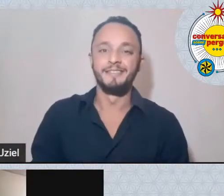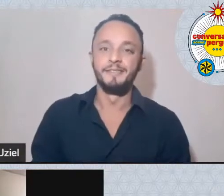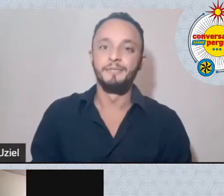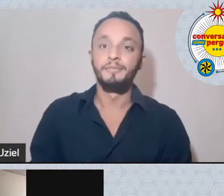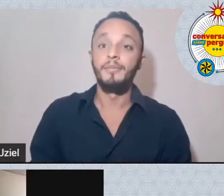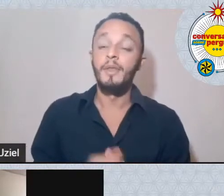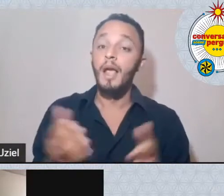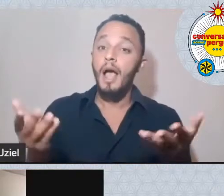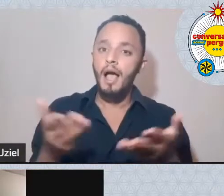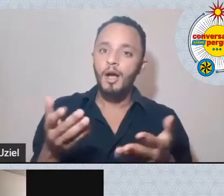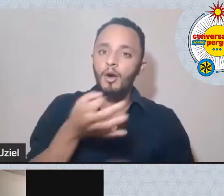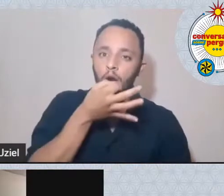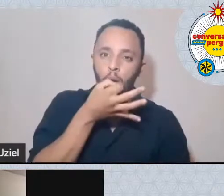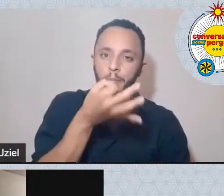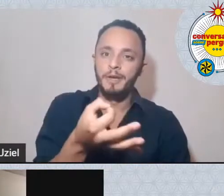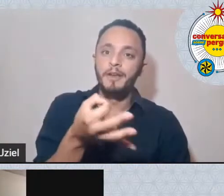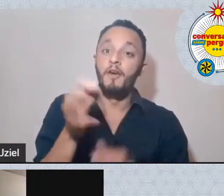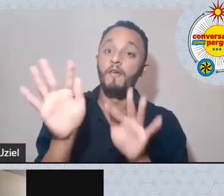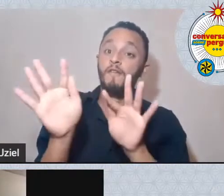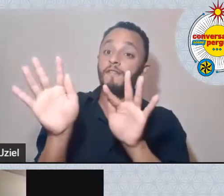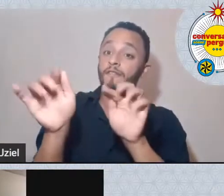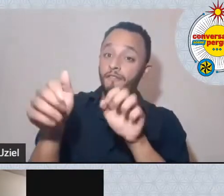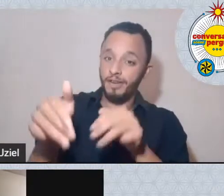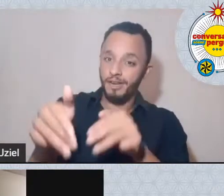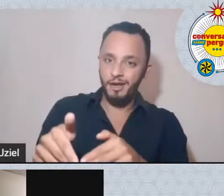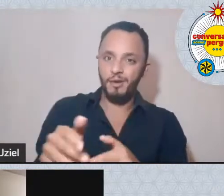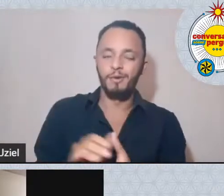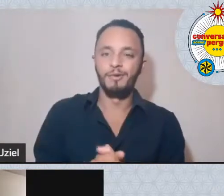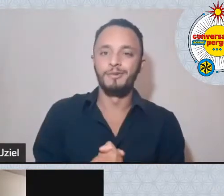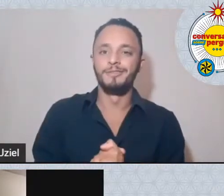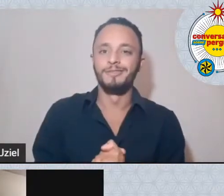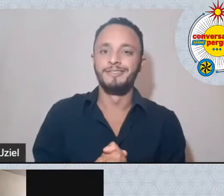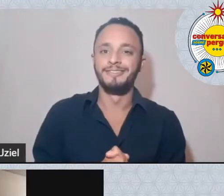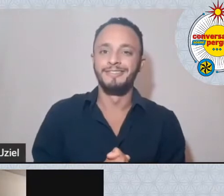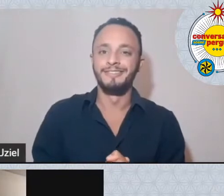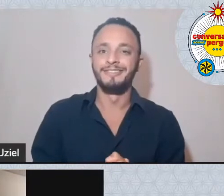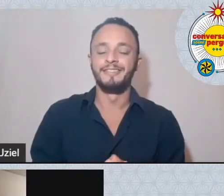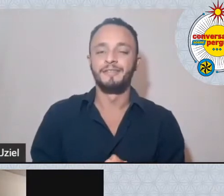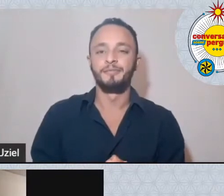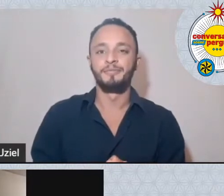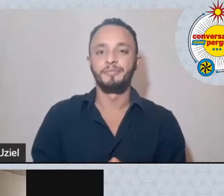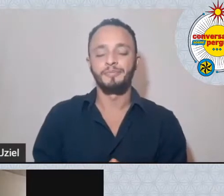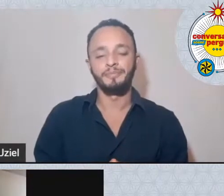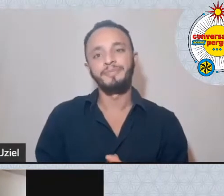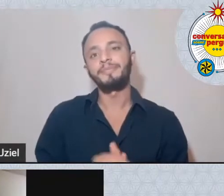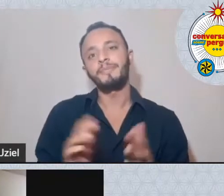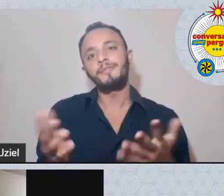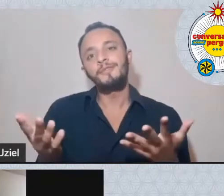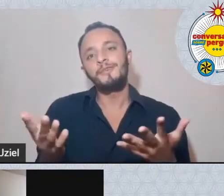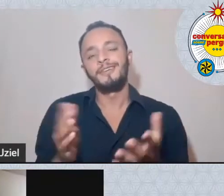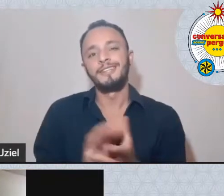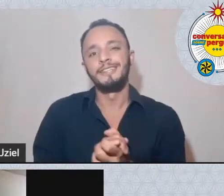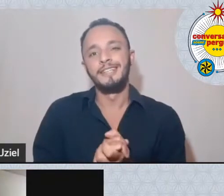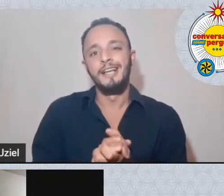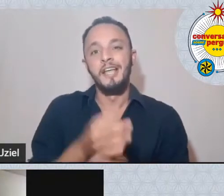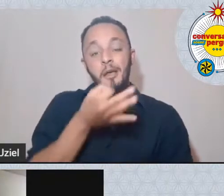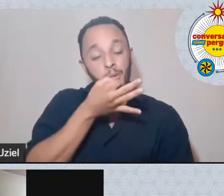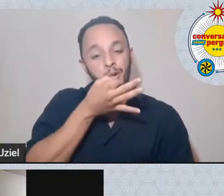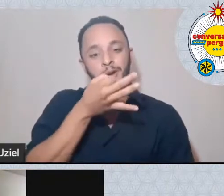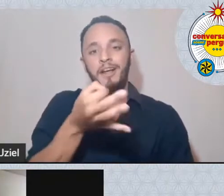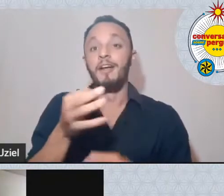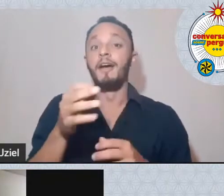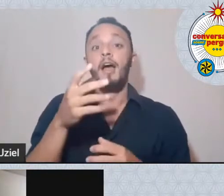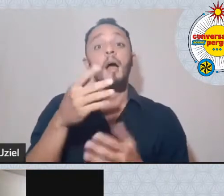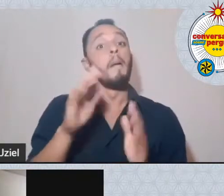de hoje, ou todos os temas de hoje, né? Olha, eu faria uma consideração elogiosa a você, a